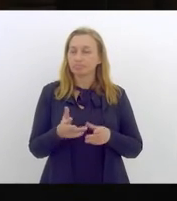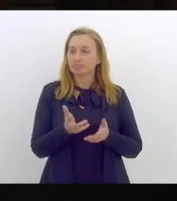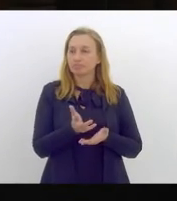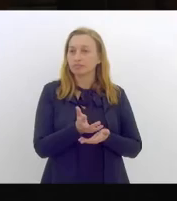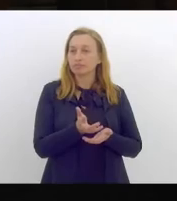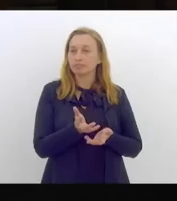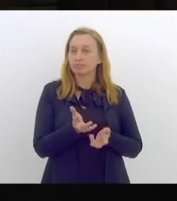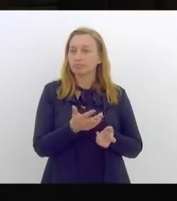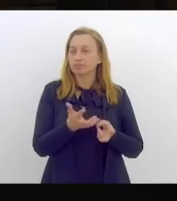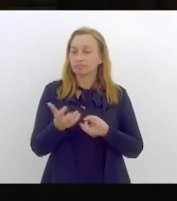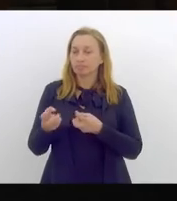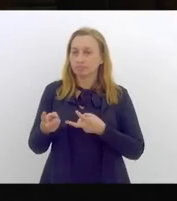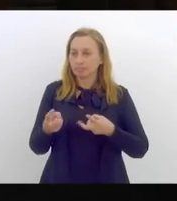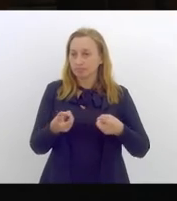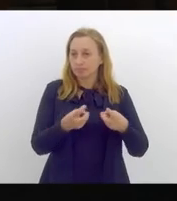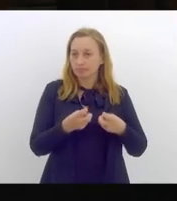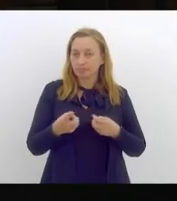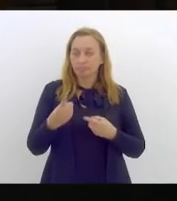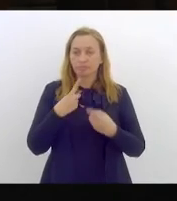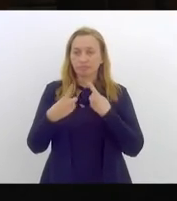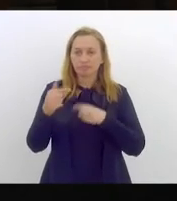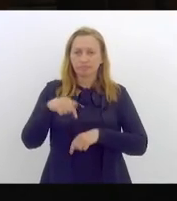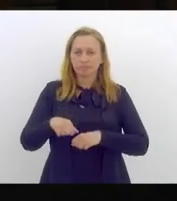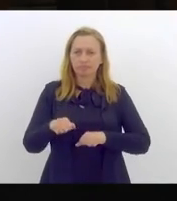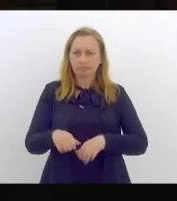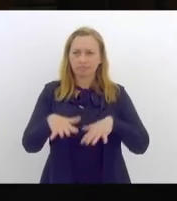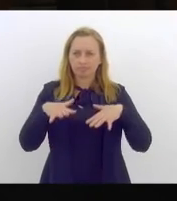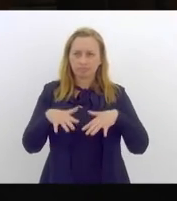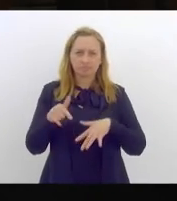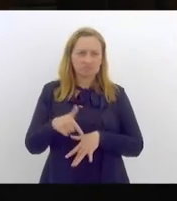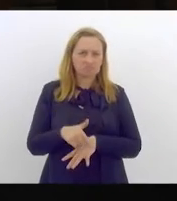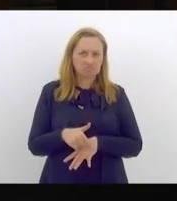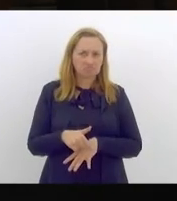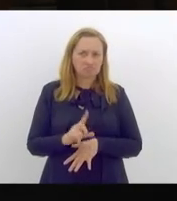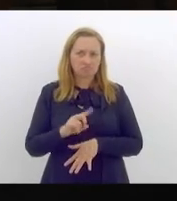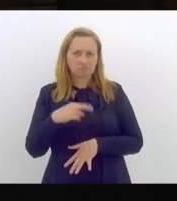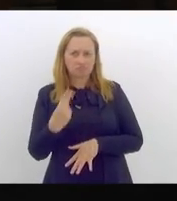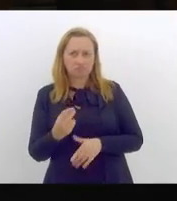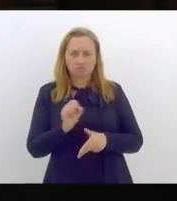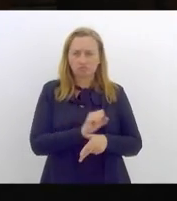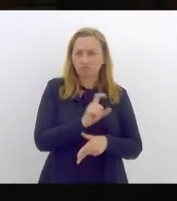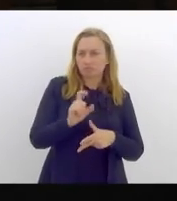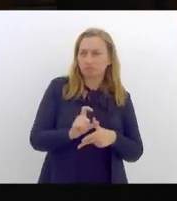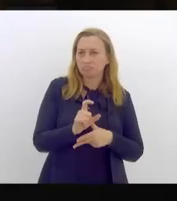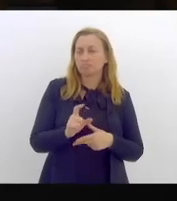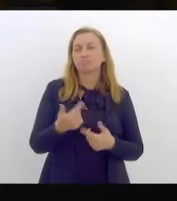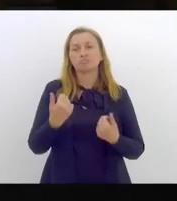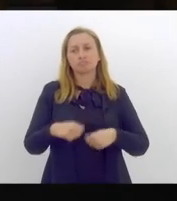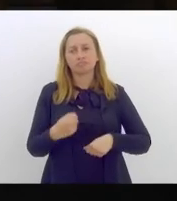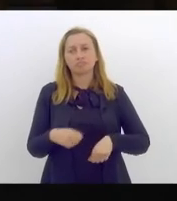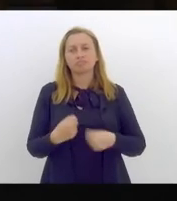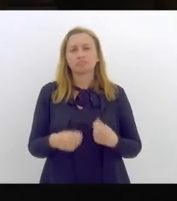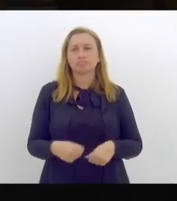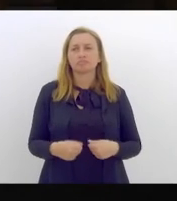ele não deva ser feito aqui no Legislativo ou até mesmo no âmbito do Executivo. Ele precisa ser